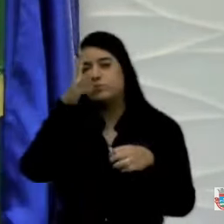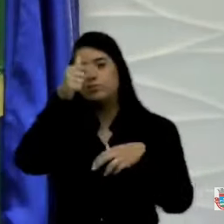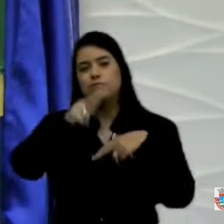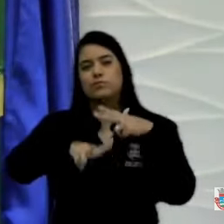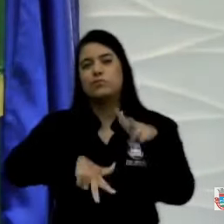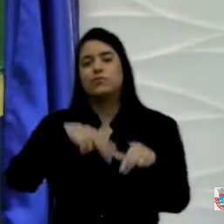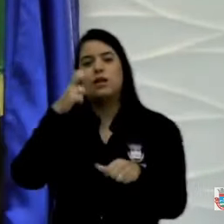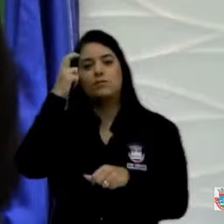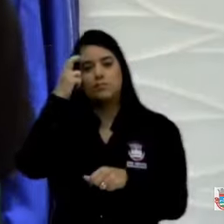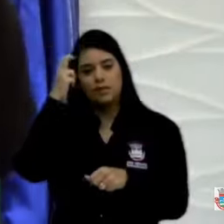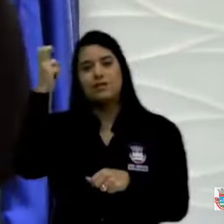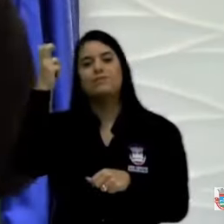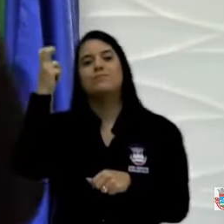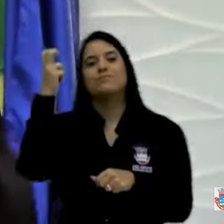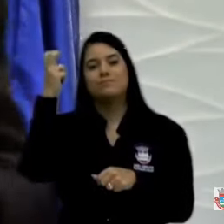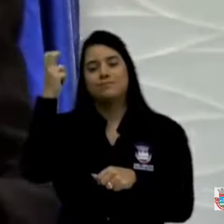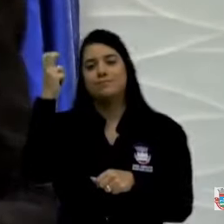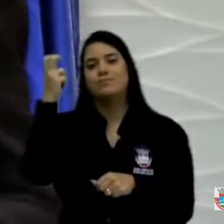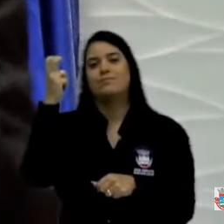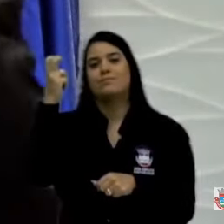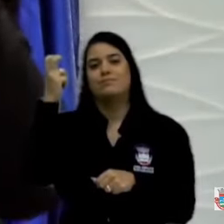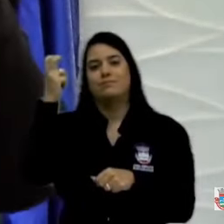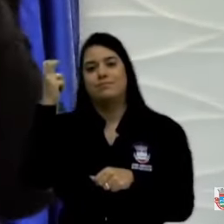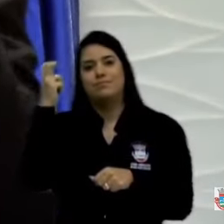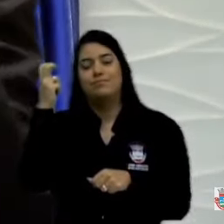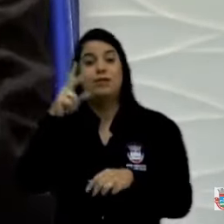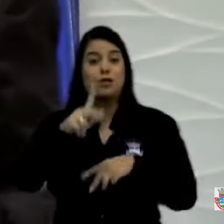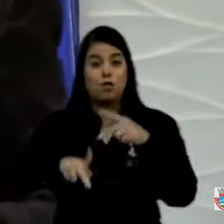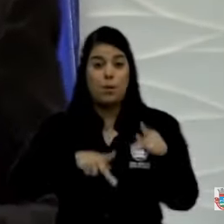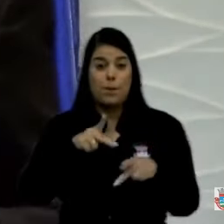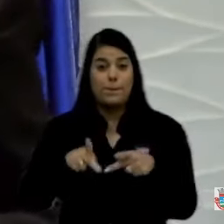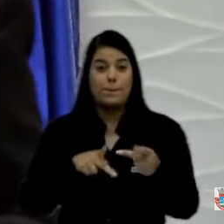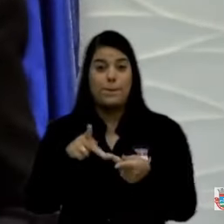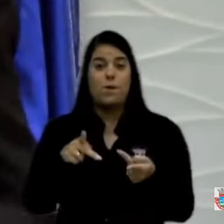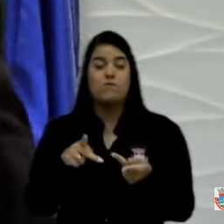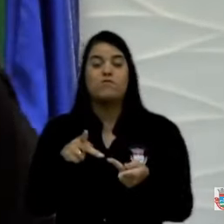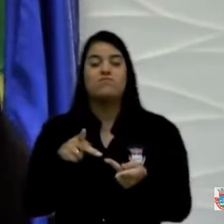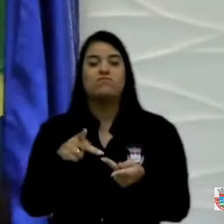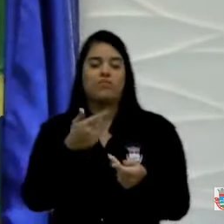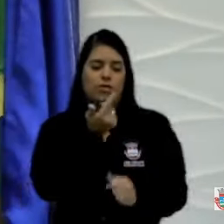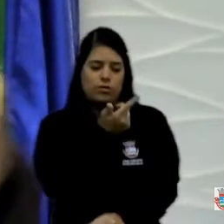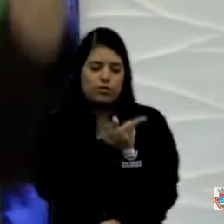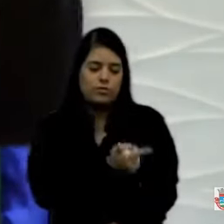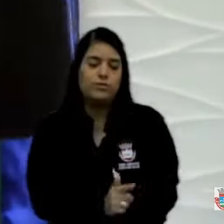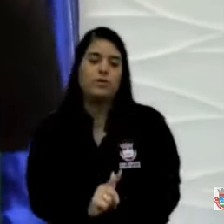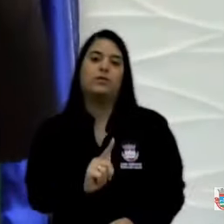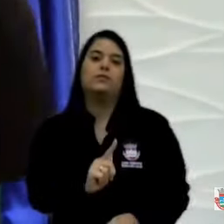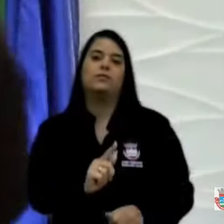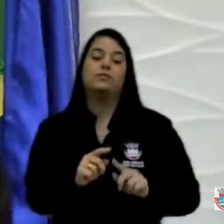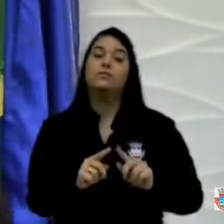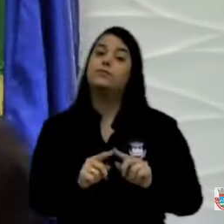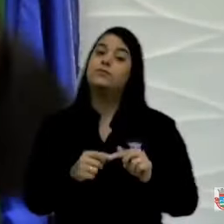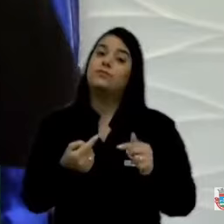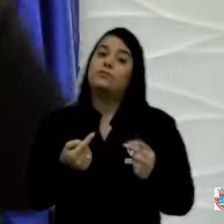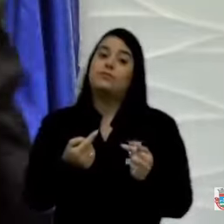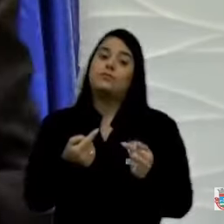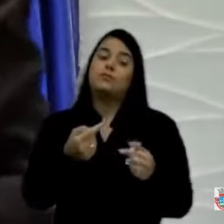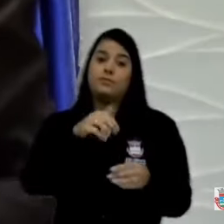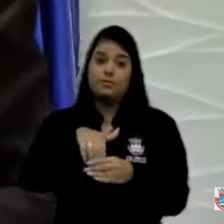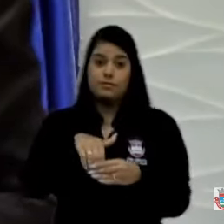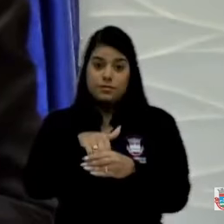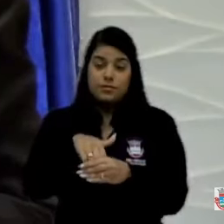São Betuno é um povo inteligente, é um povo pé no chão. Por isso que nas